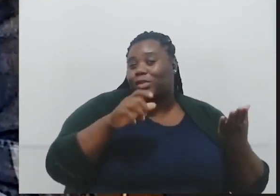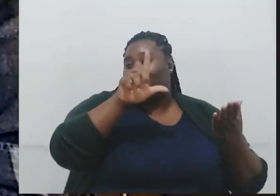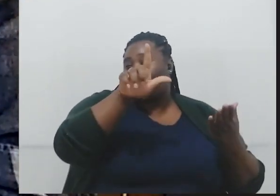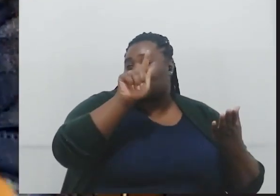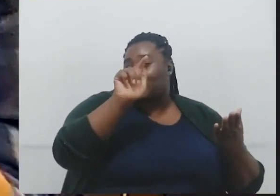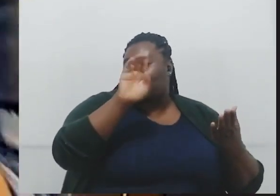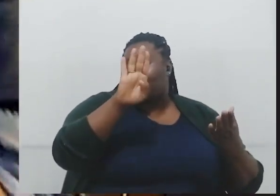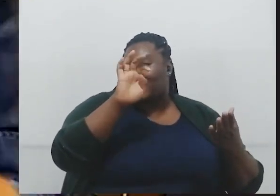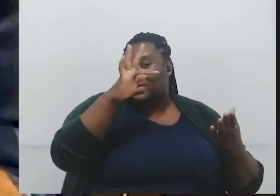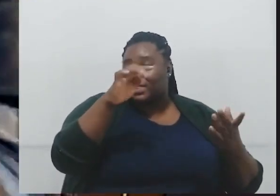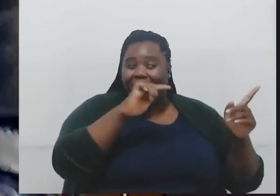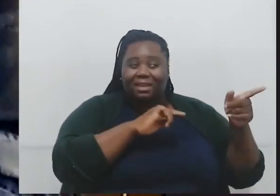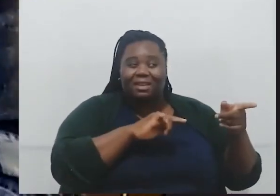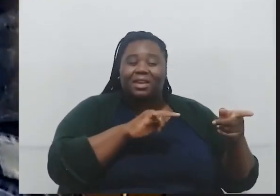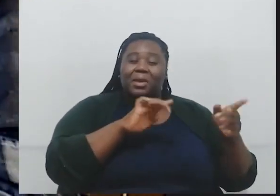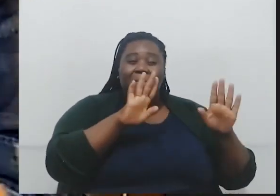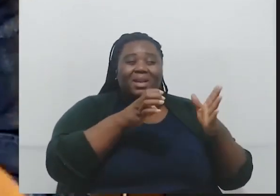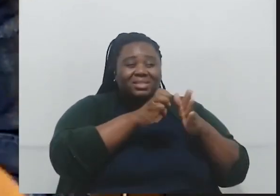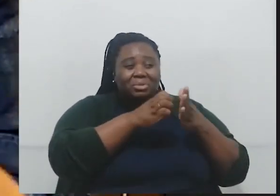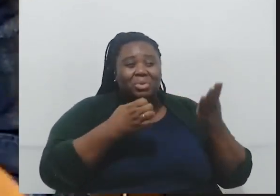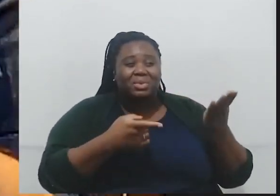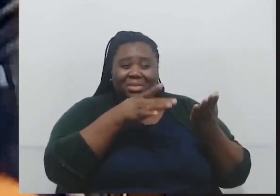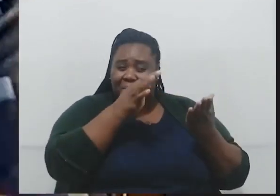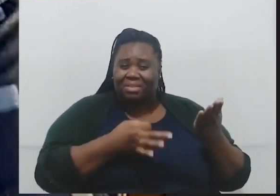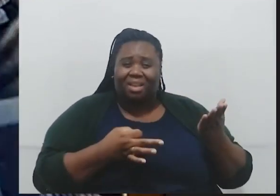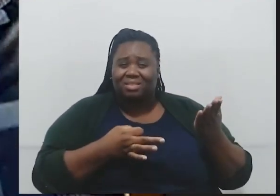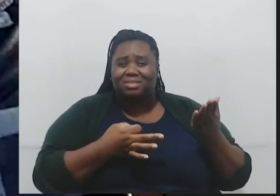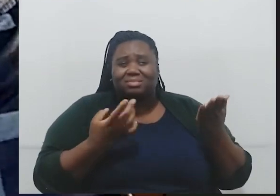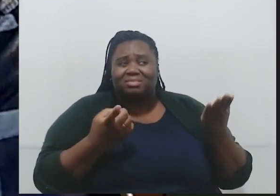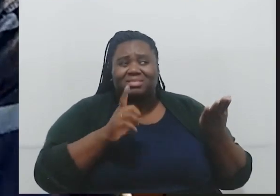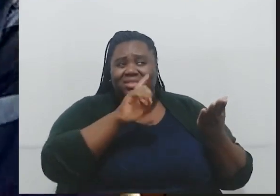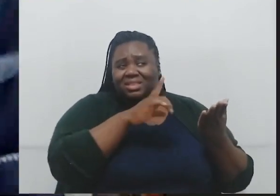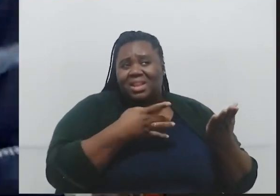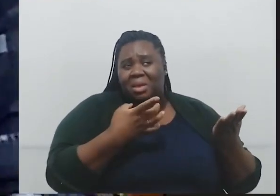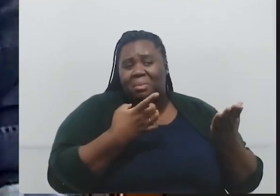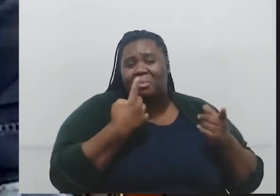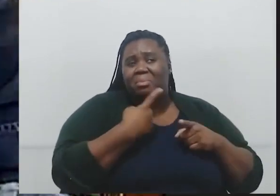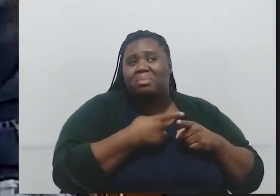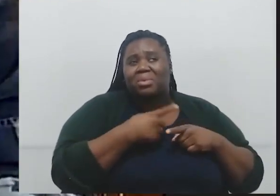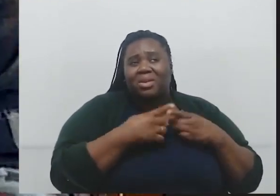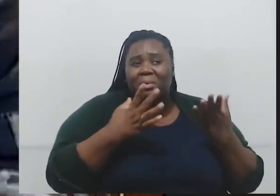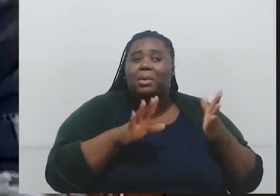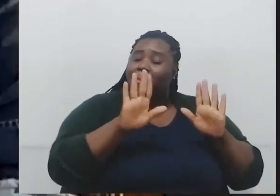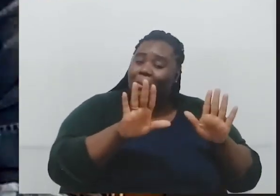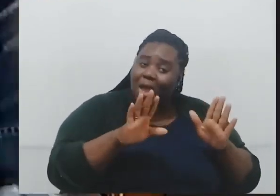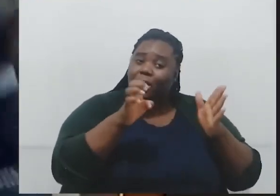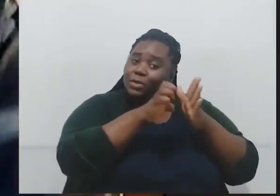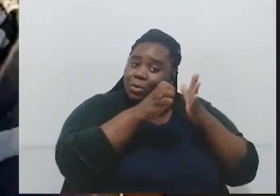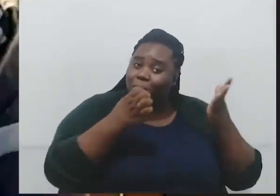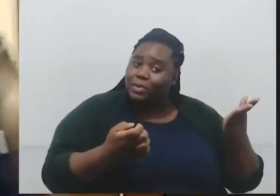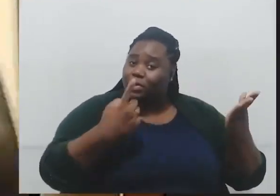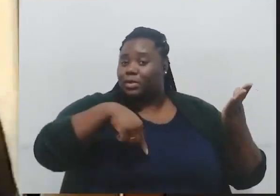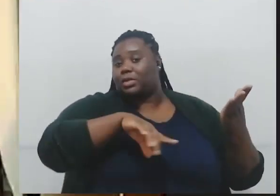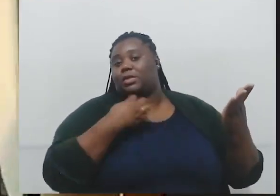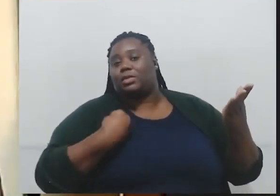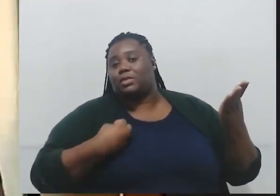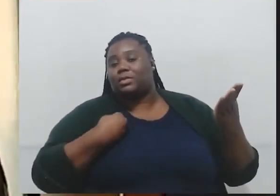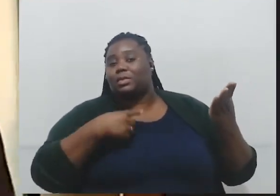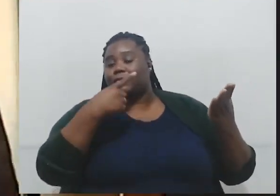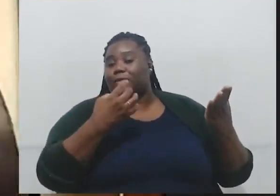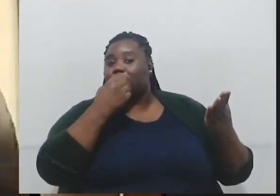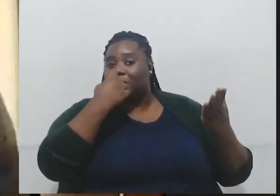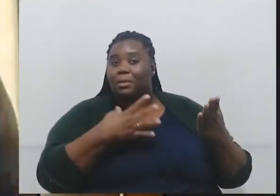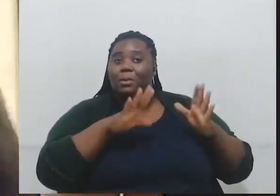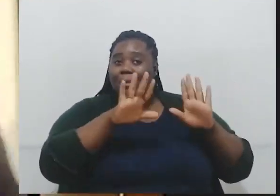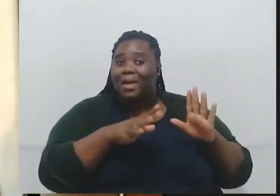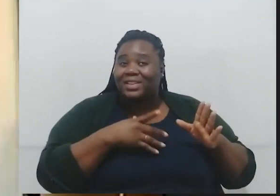sabe? Ele não é uma aberração no nosso contexto, mas em si ele não deveria existir, sabe? Deveria existir todos os corpos estarem potencializados. E, na